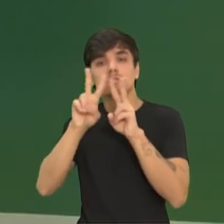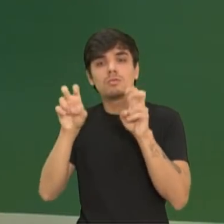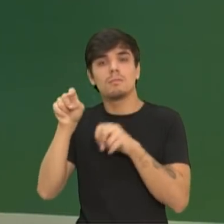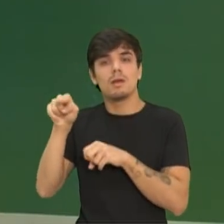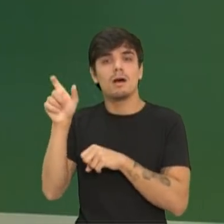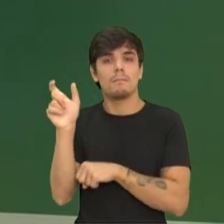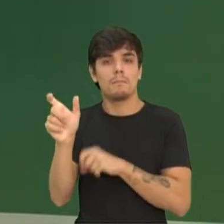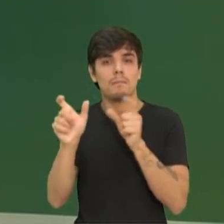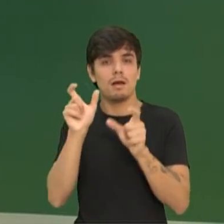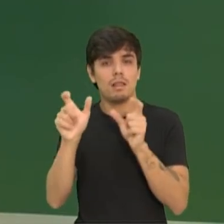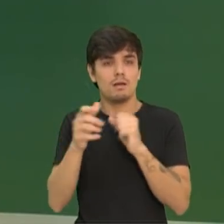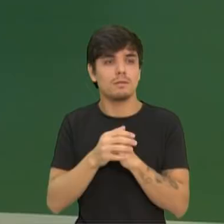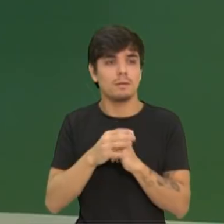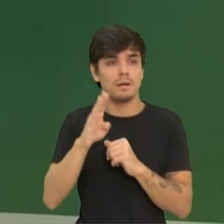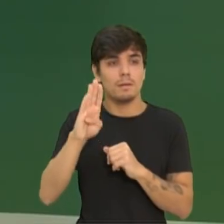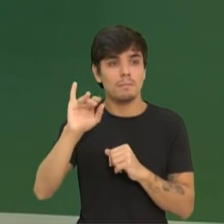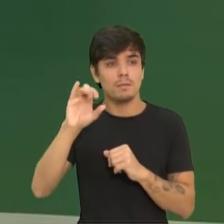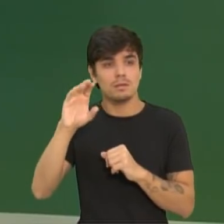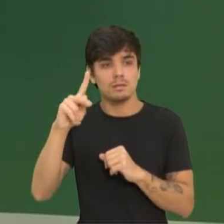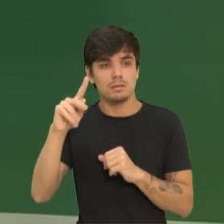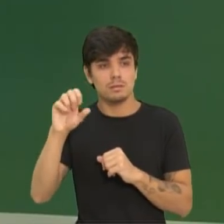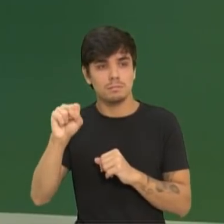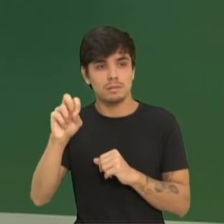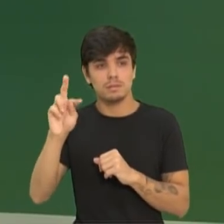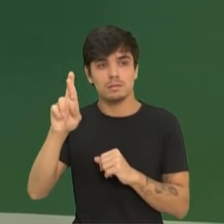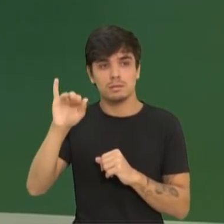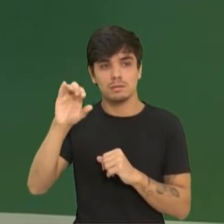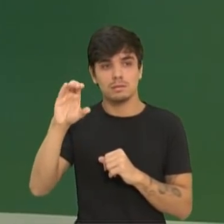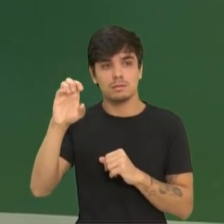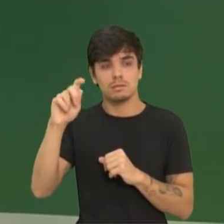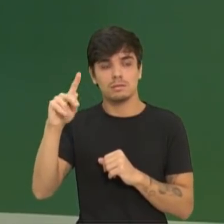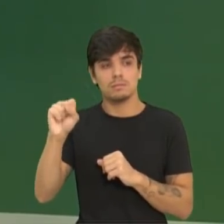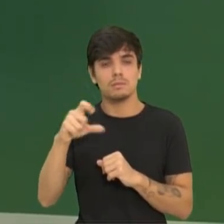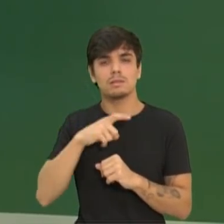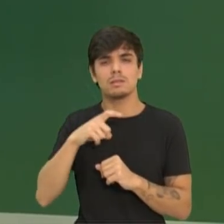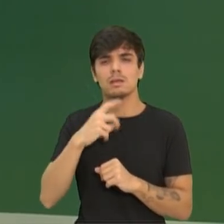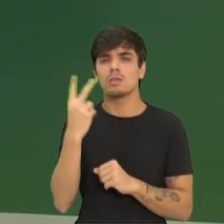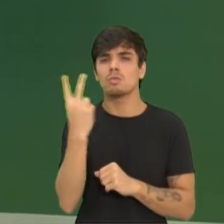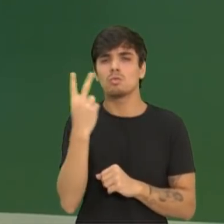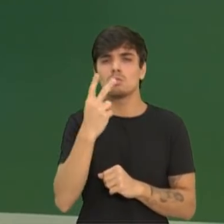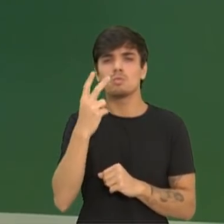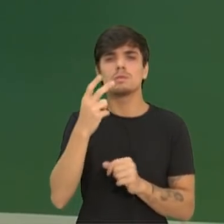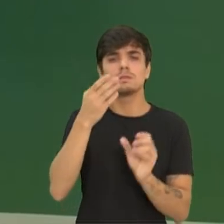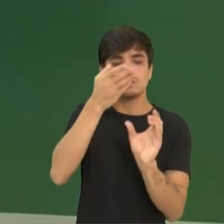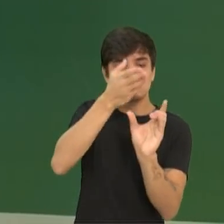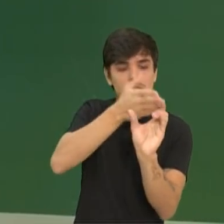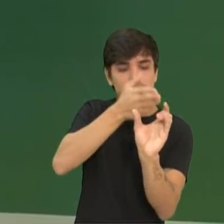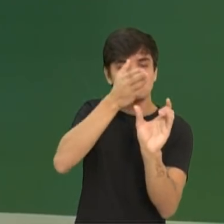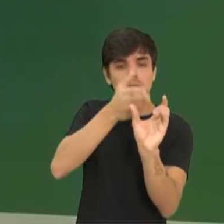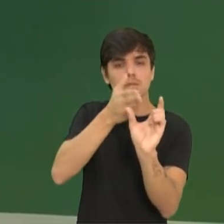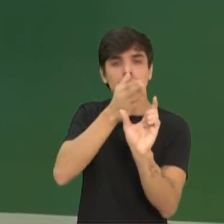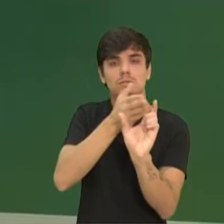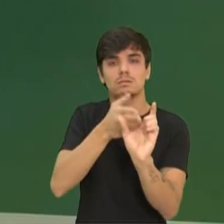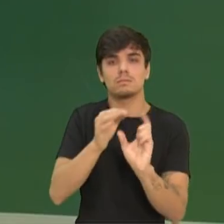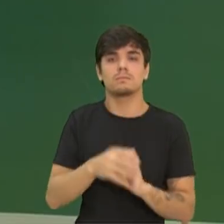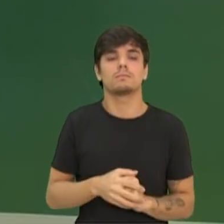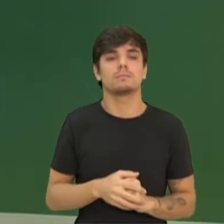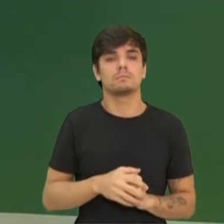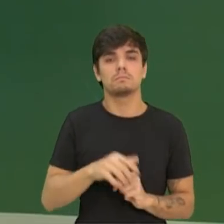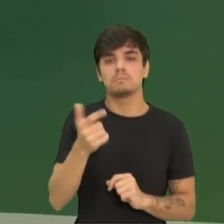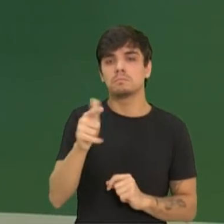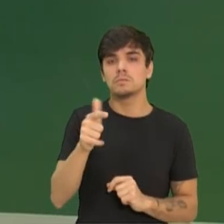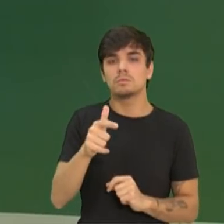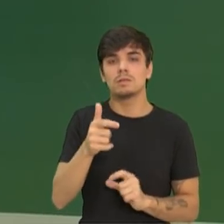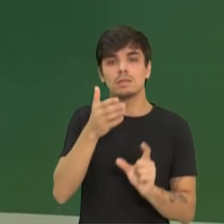Bíceps e tríceps são palavras que possuem duas sílabas. Lembra? Mencionei já para você. Não temos sílaba em